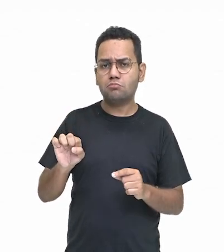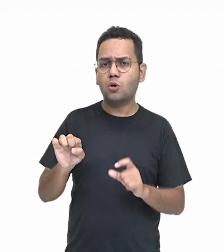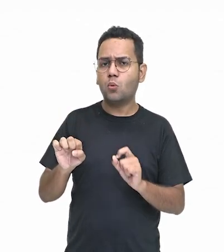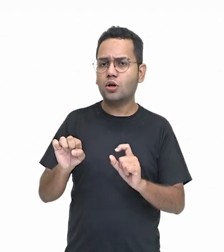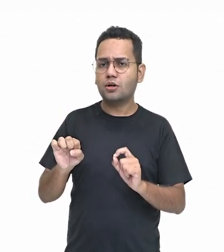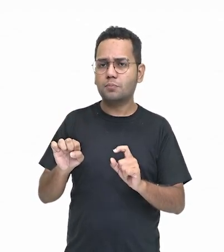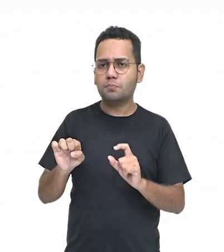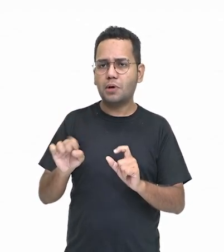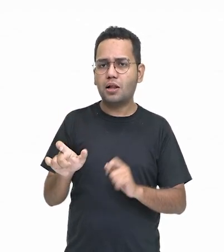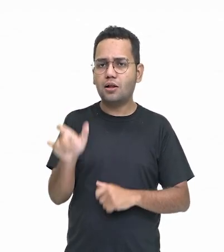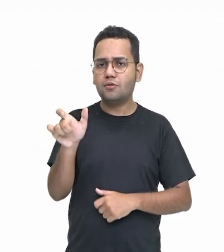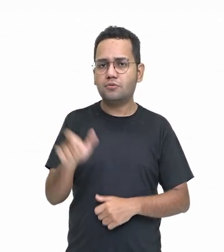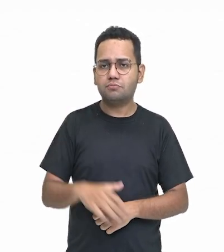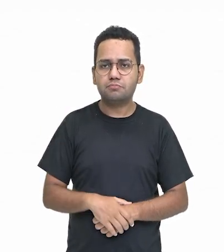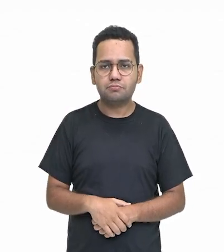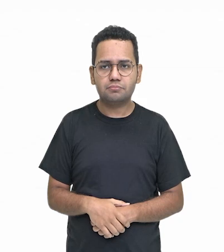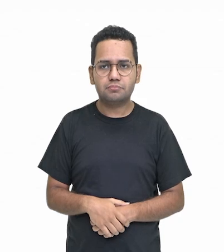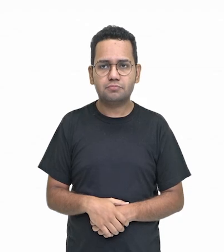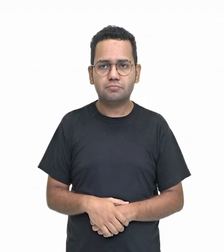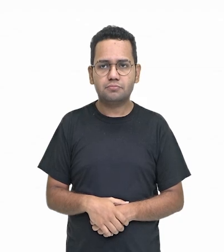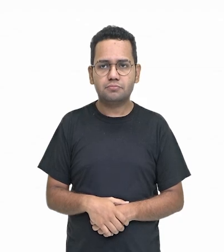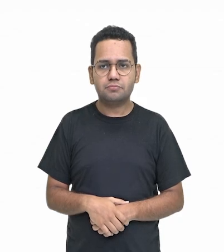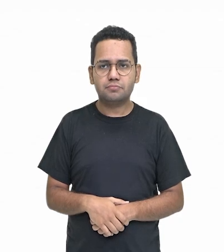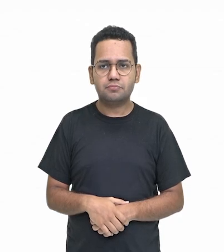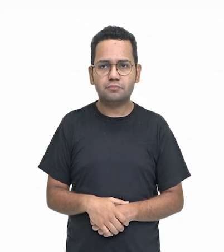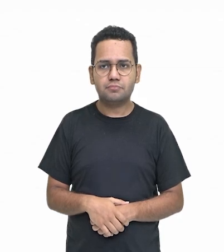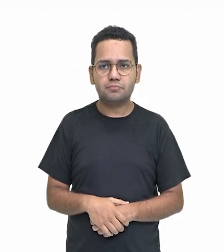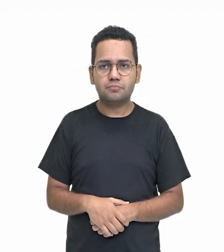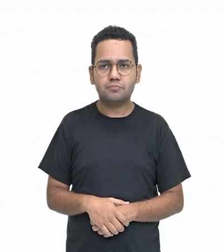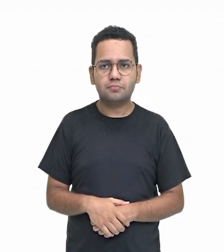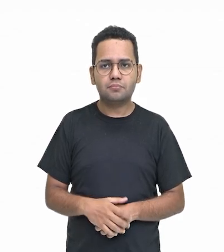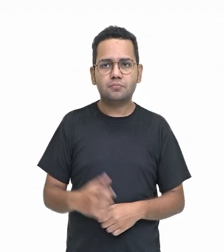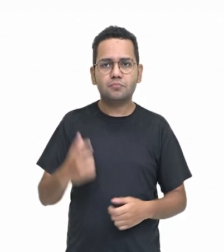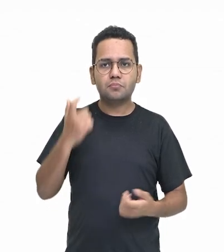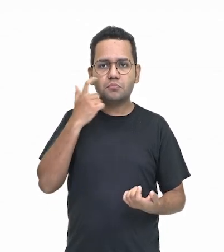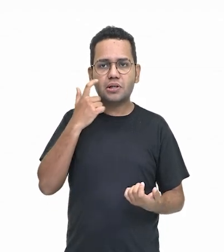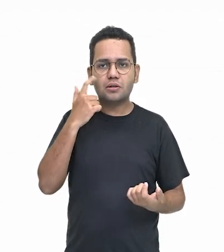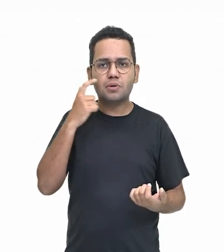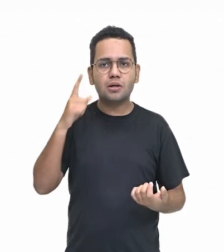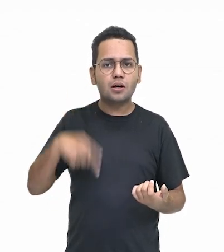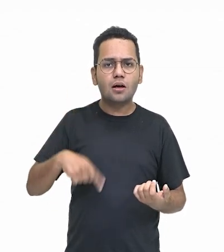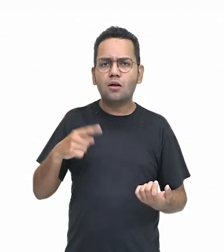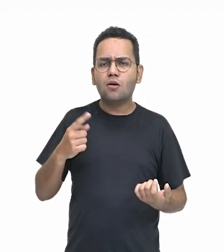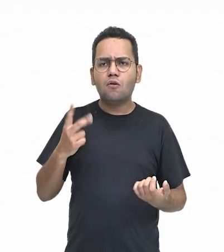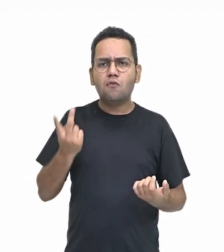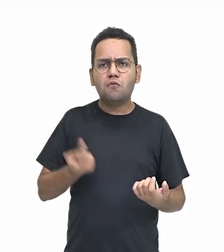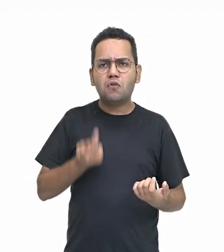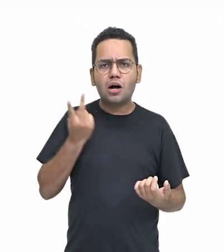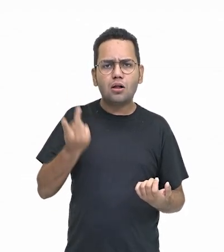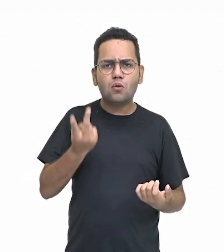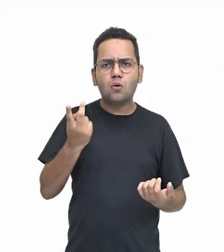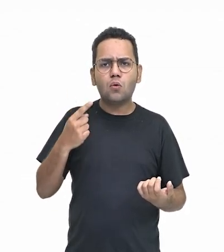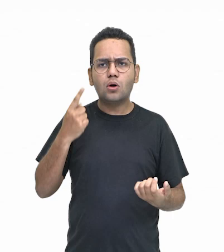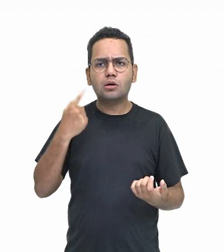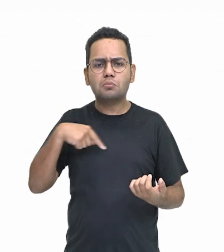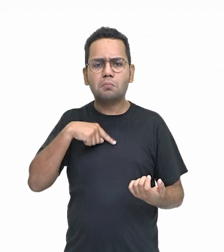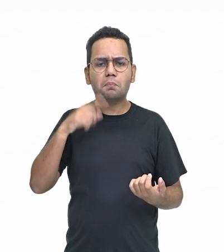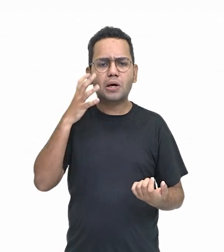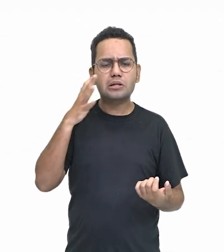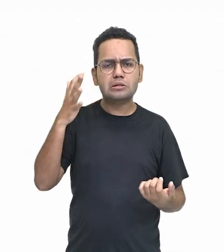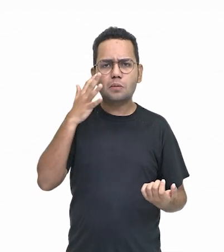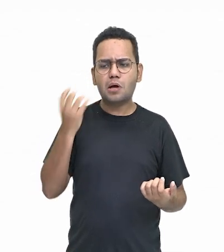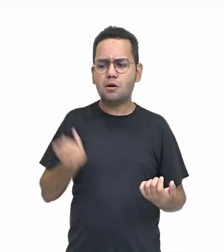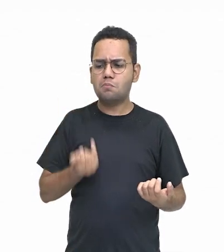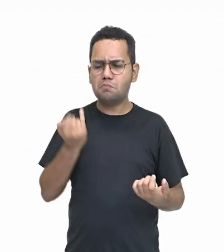etnocentrismo é a forma de pensar que só os seus valores e o que você sabe é que é importante. O que o outro